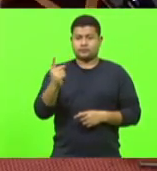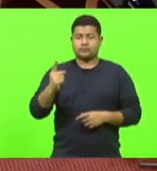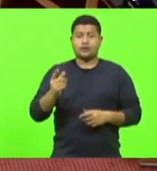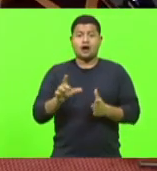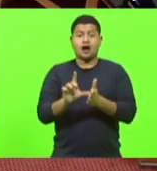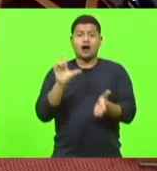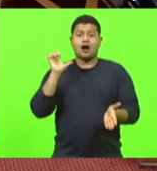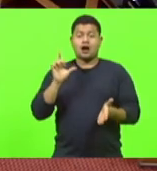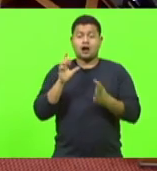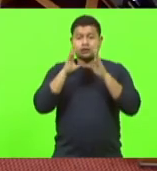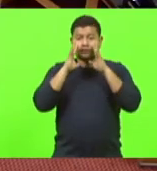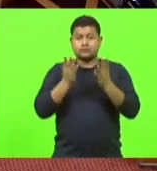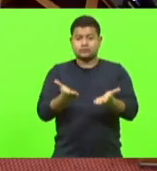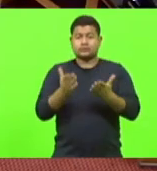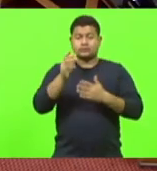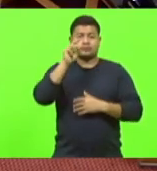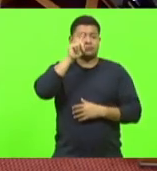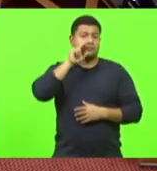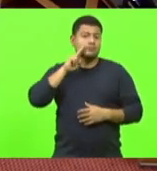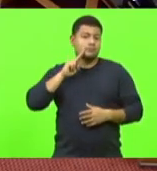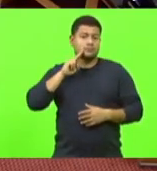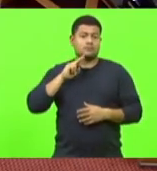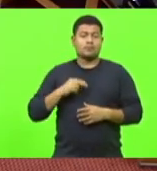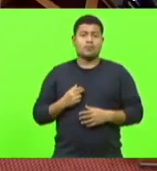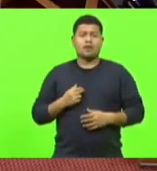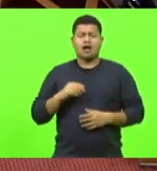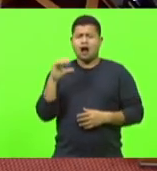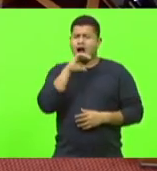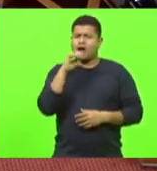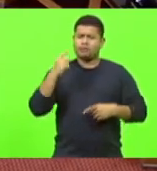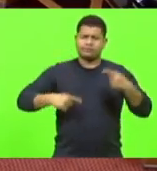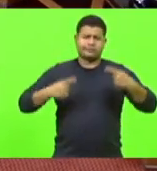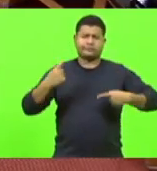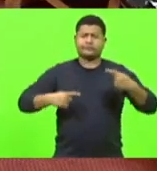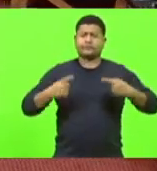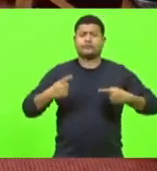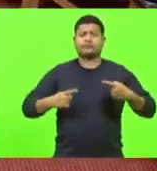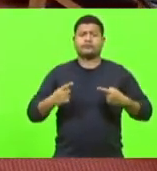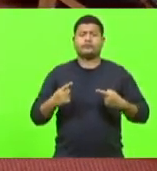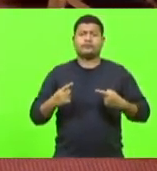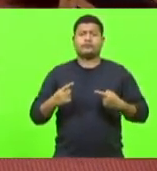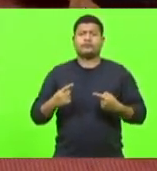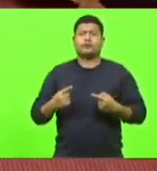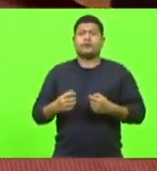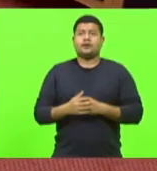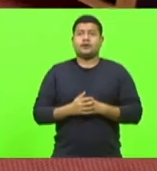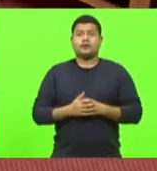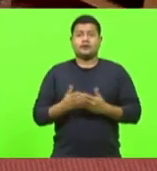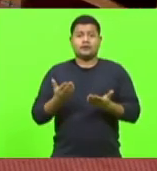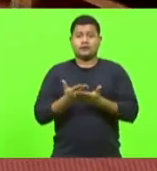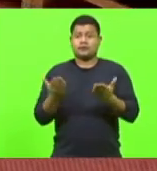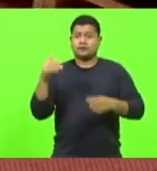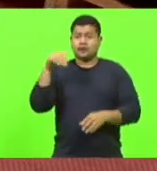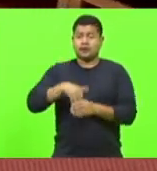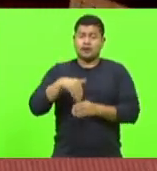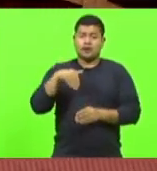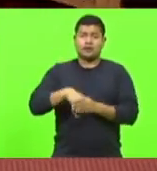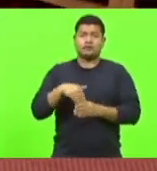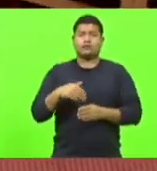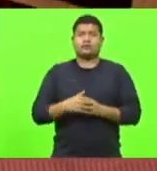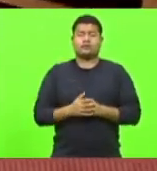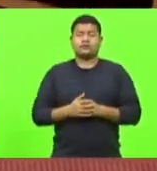para aproveitar para discutir a matéria se você errar enquanto o pessoal vota